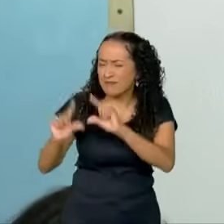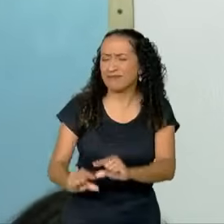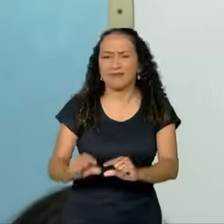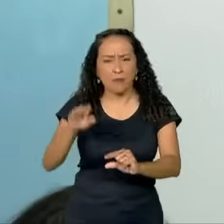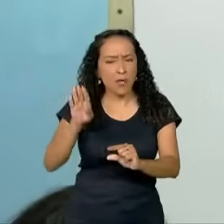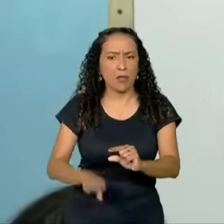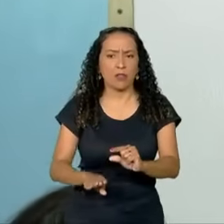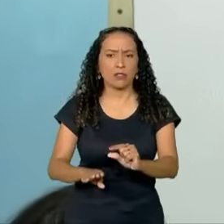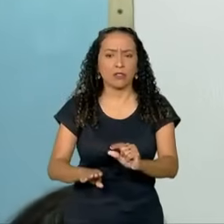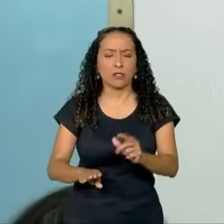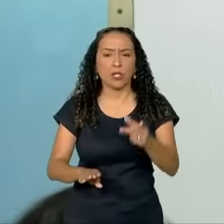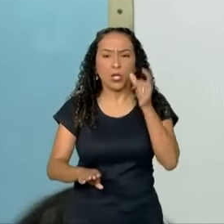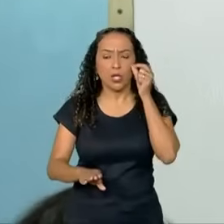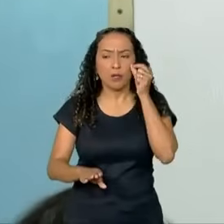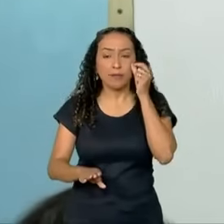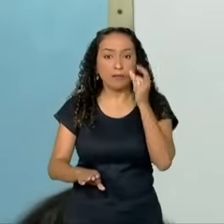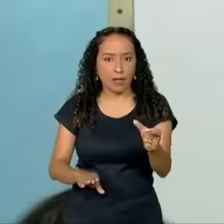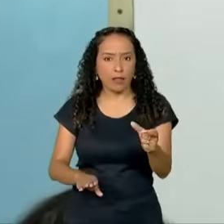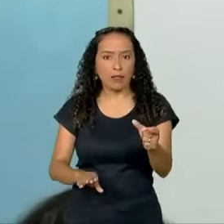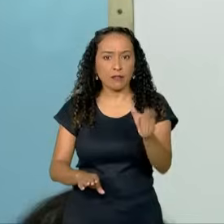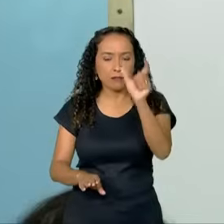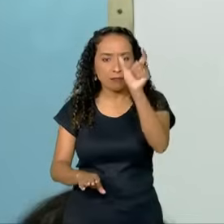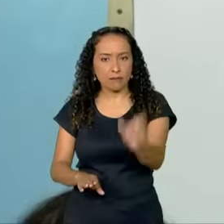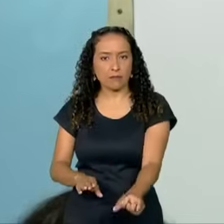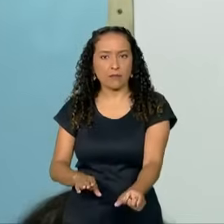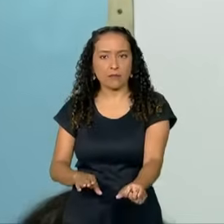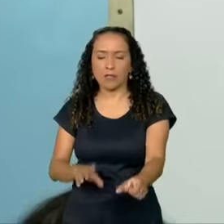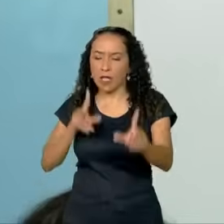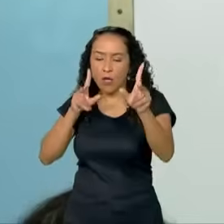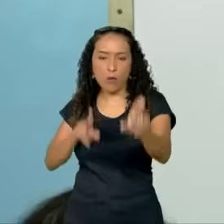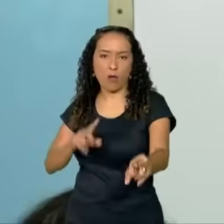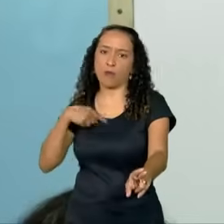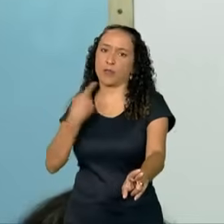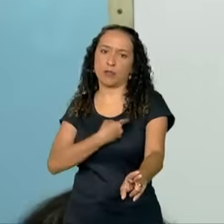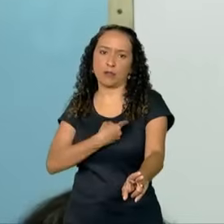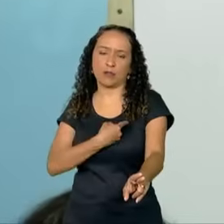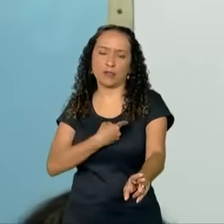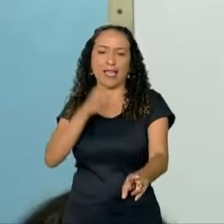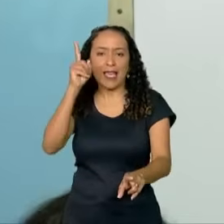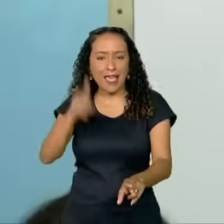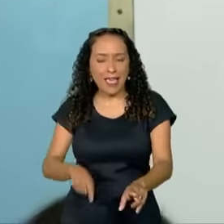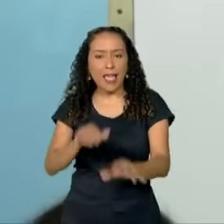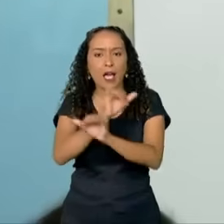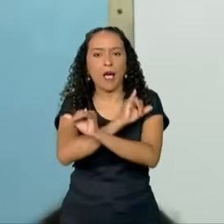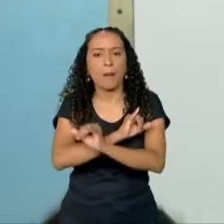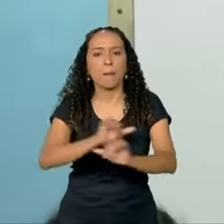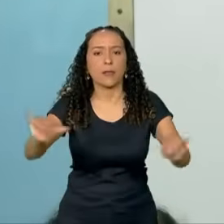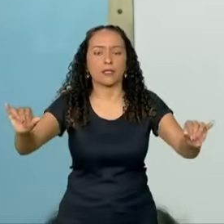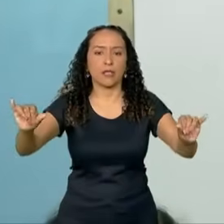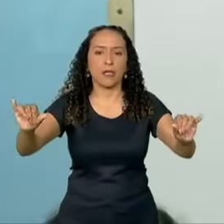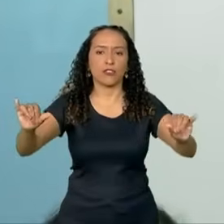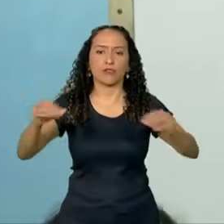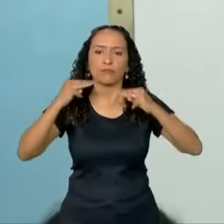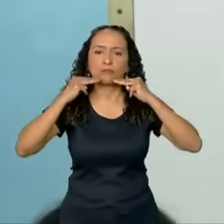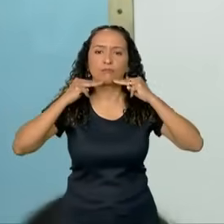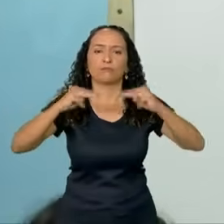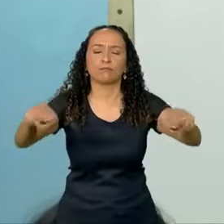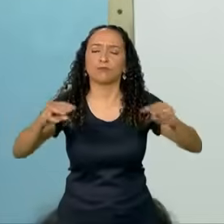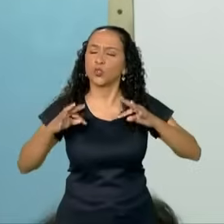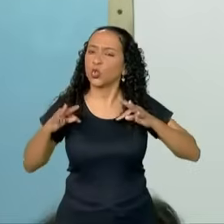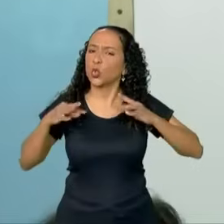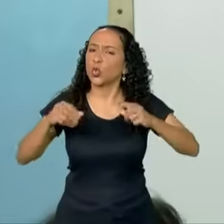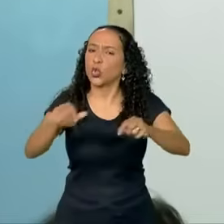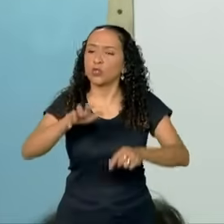do interesse do cidadão, que é o mesmo para todos nós. Então, isso tem que ser a mensagem que deve permear todos os